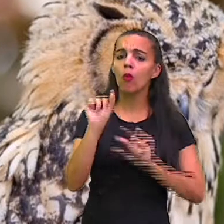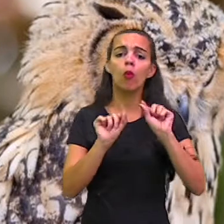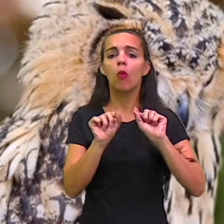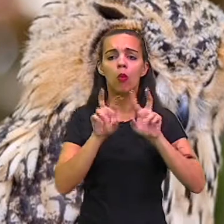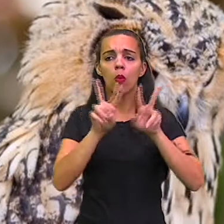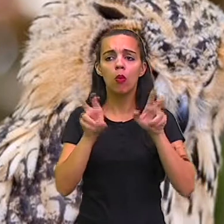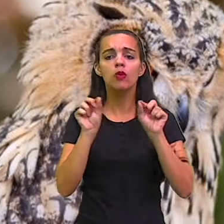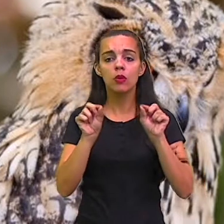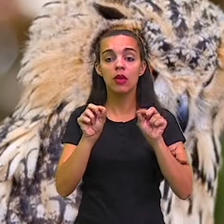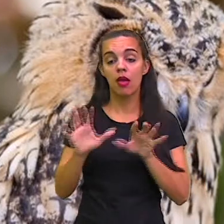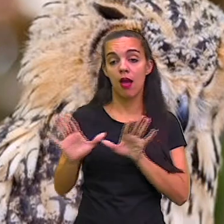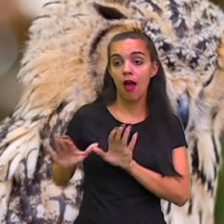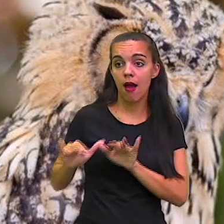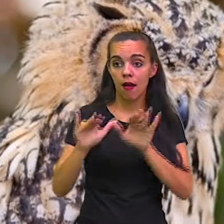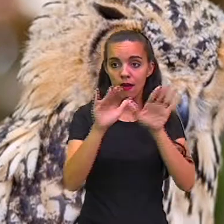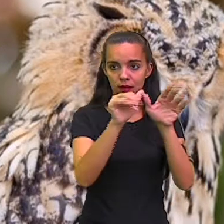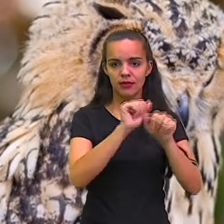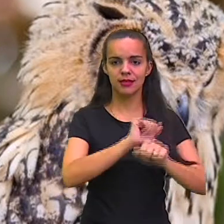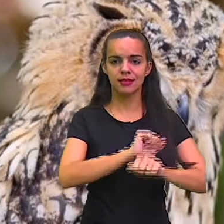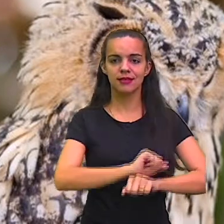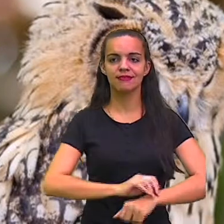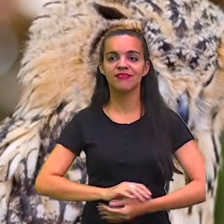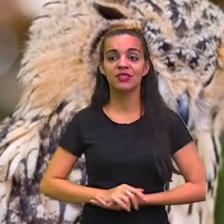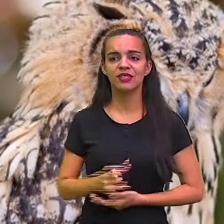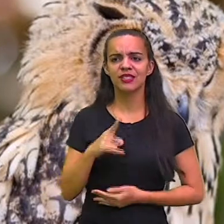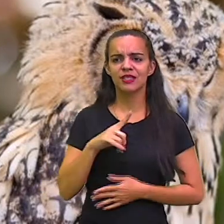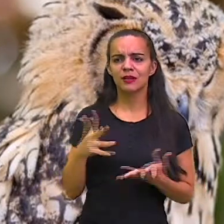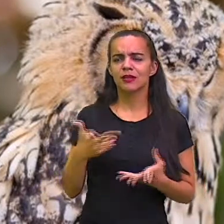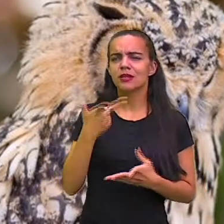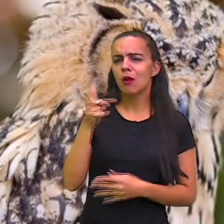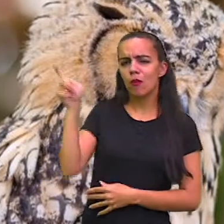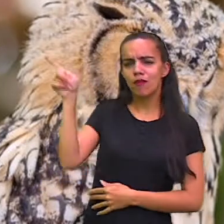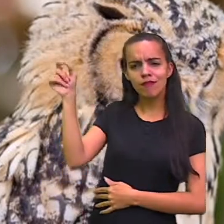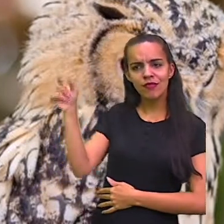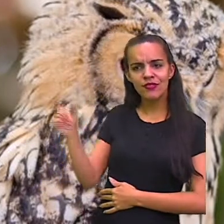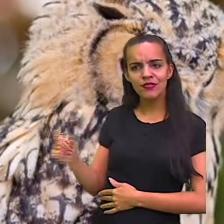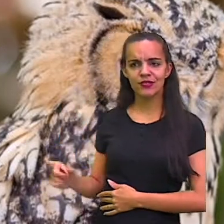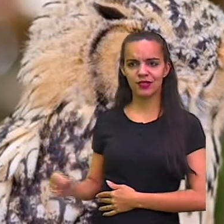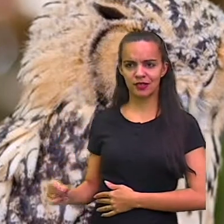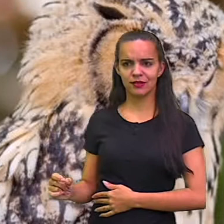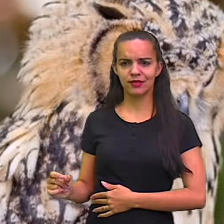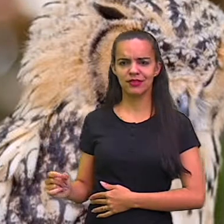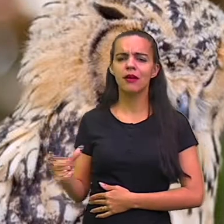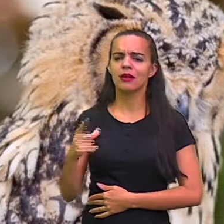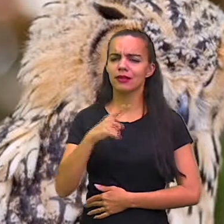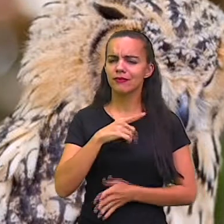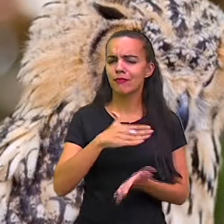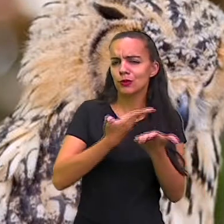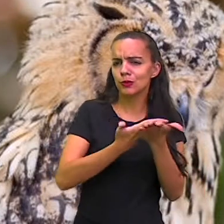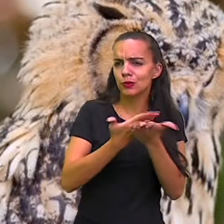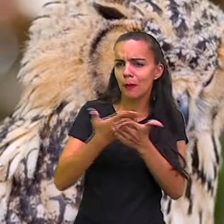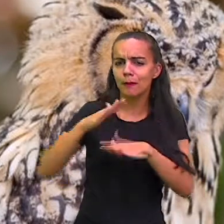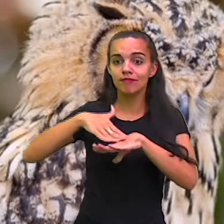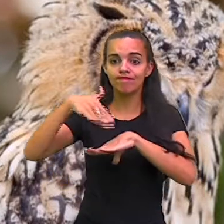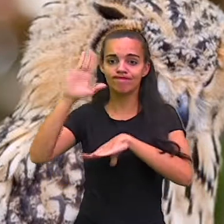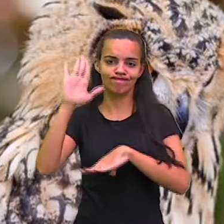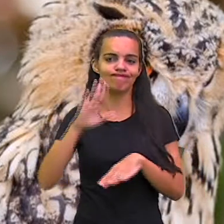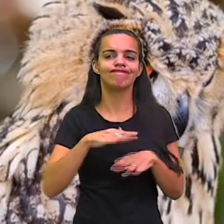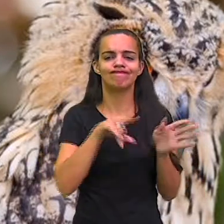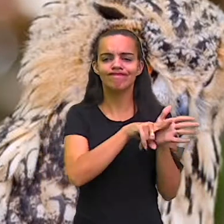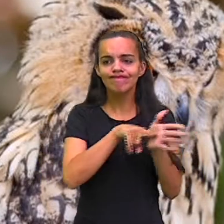vertebrados vamos lá as aves são os vertebrados mais estudados mas